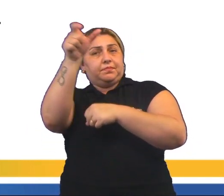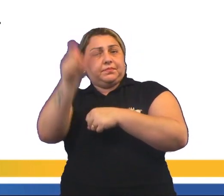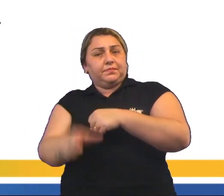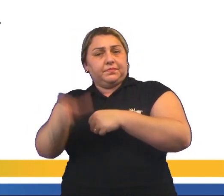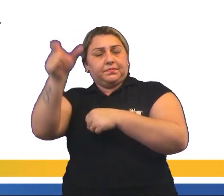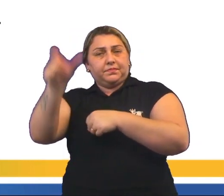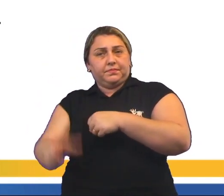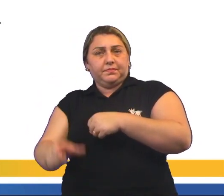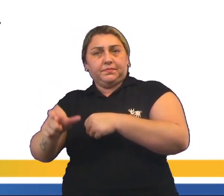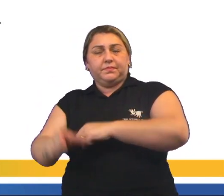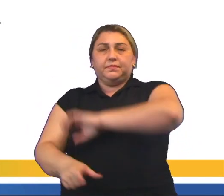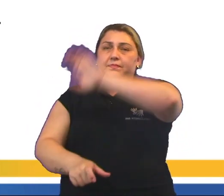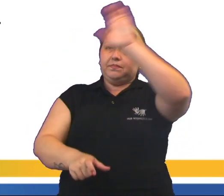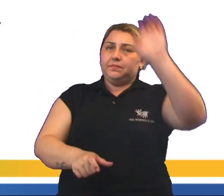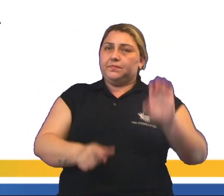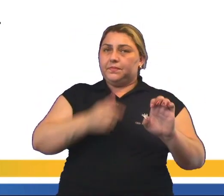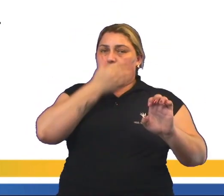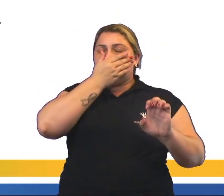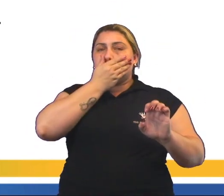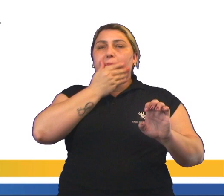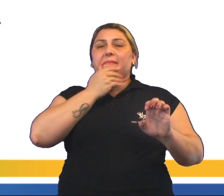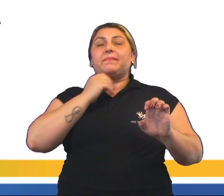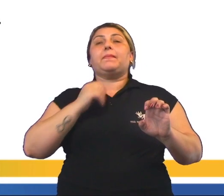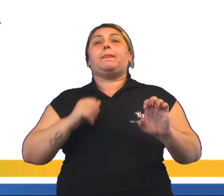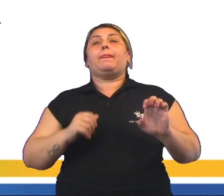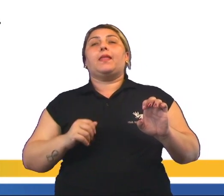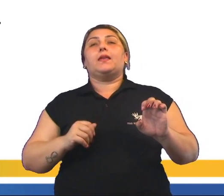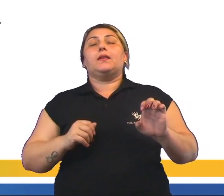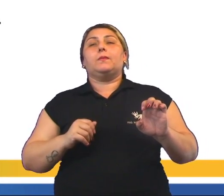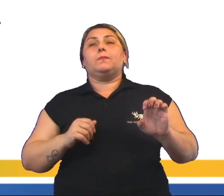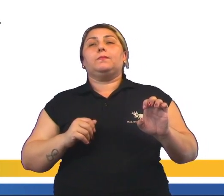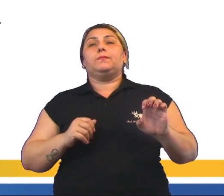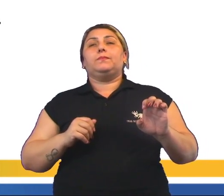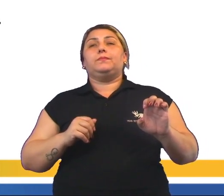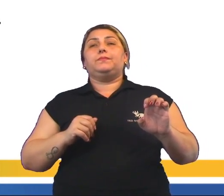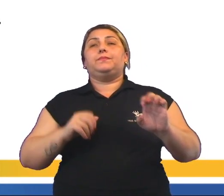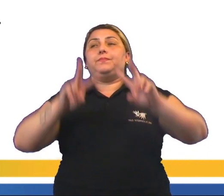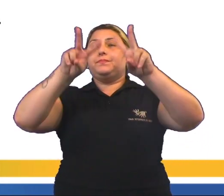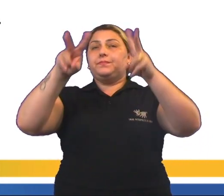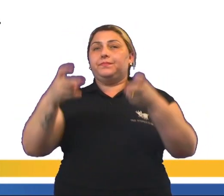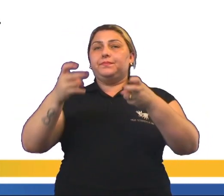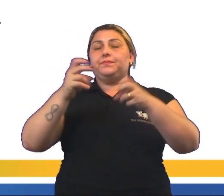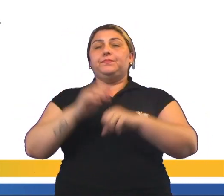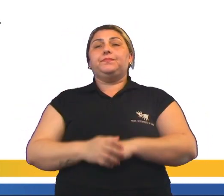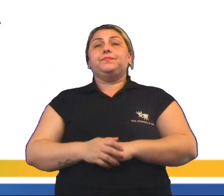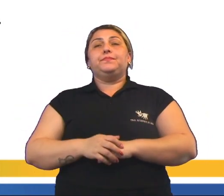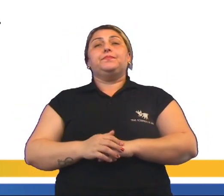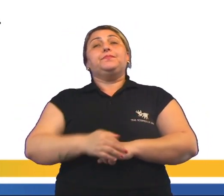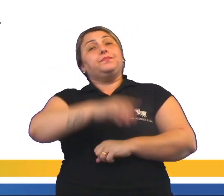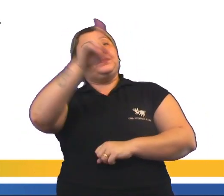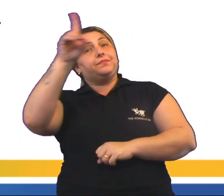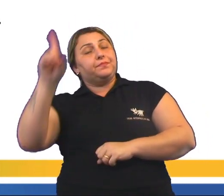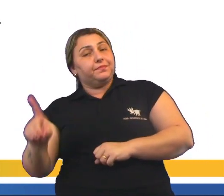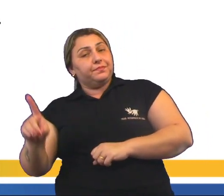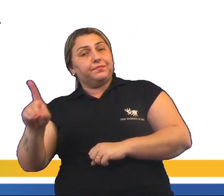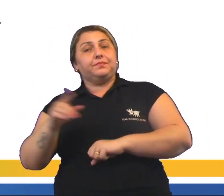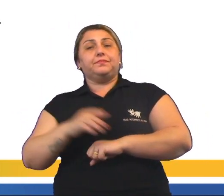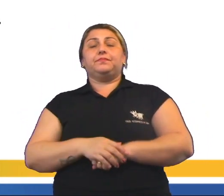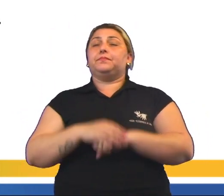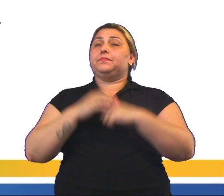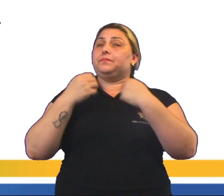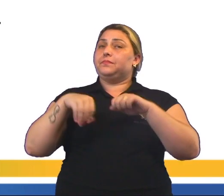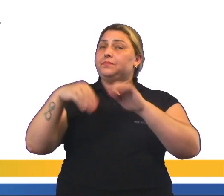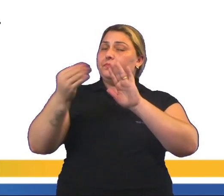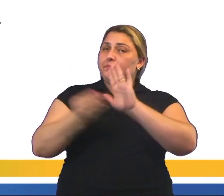coluna da esquerda, com o seu devido título. E na coluna direita,